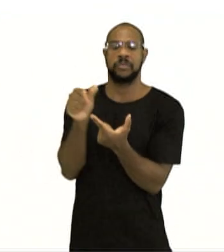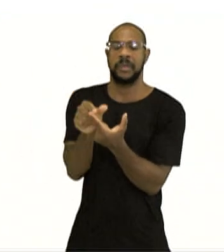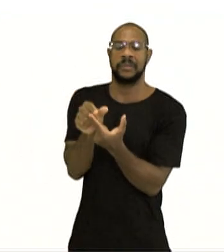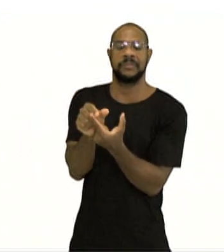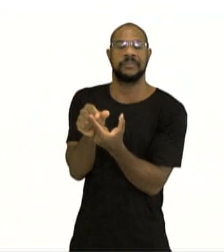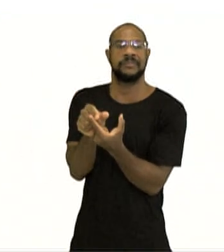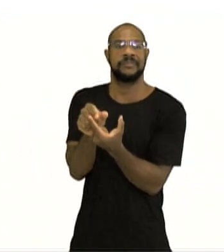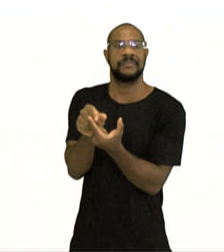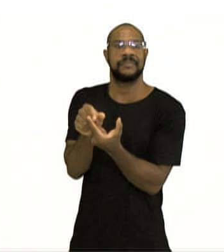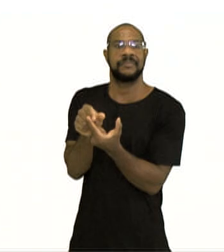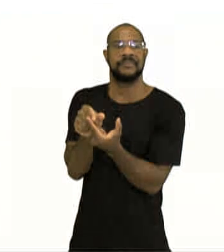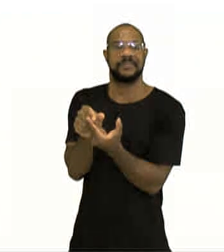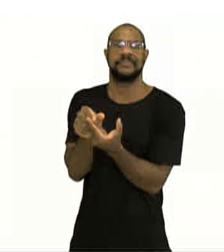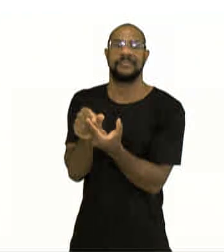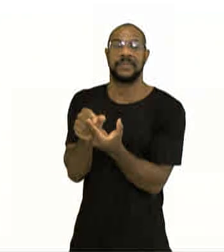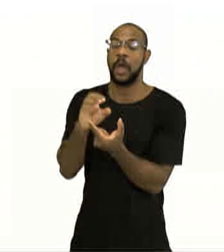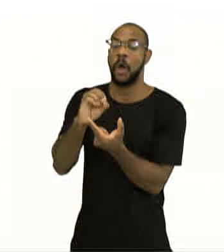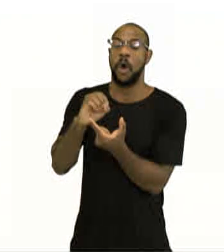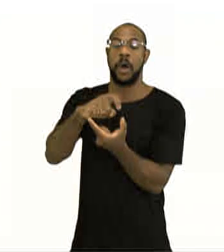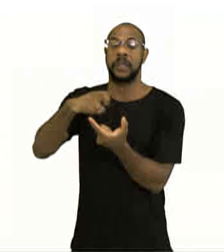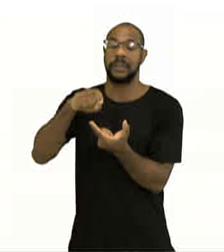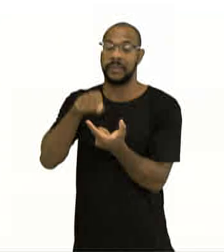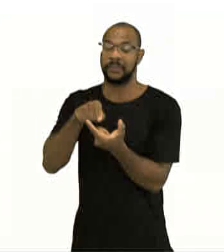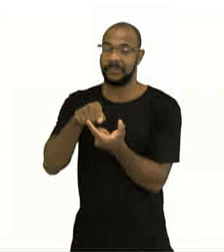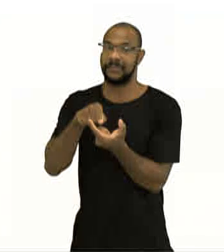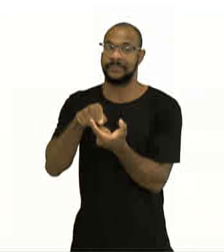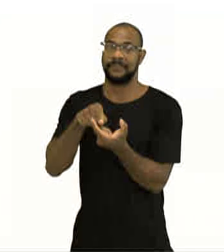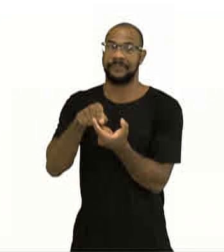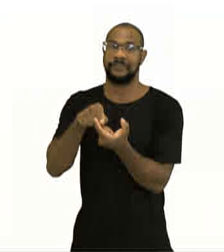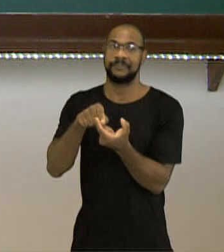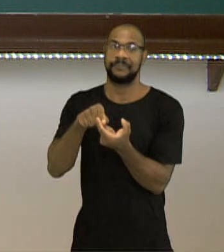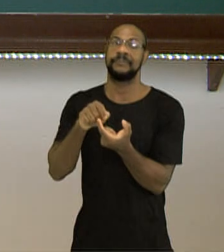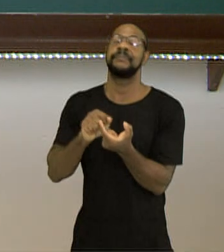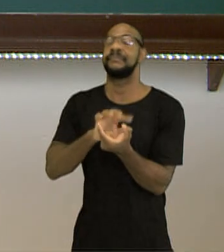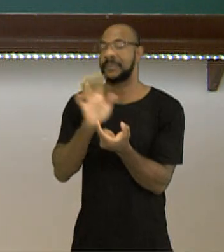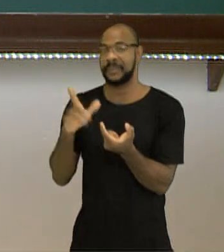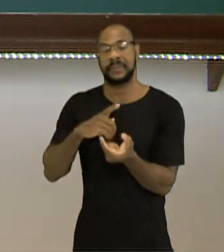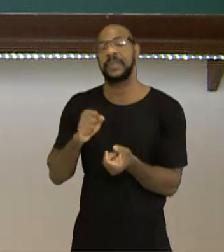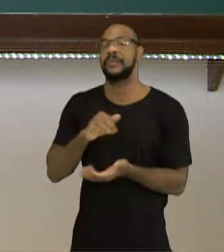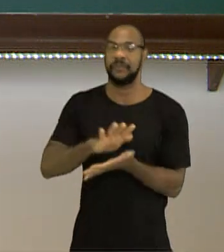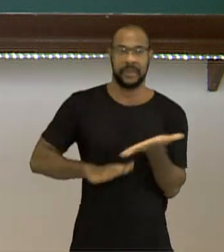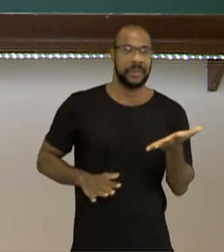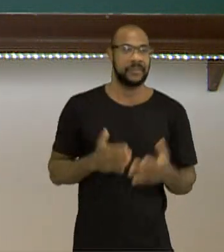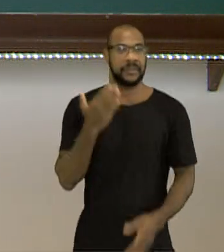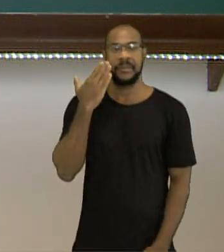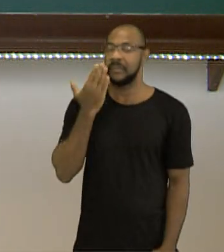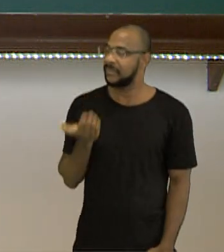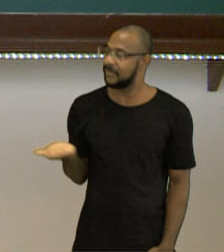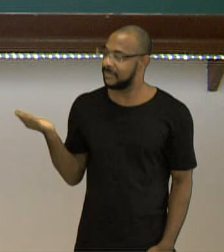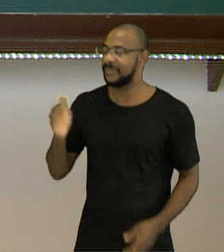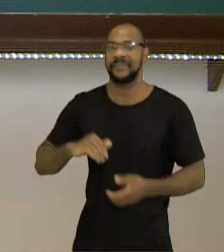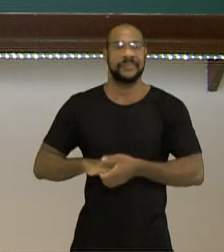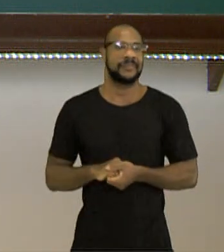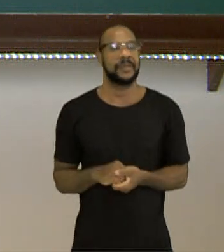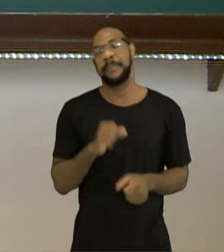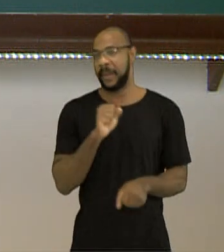tônica da oxítona. Claro que tem atividade. Imagine que a gente vai ficar parado sem fazer nada. A